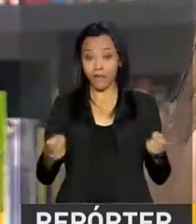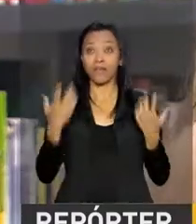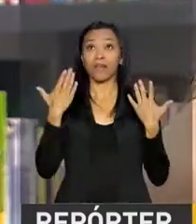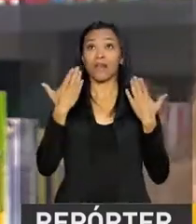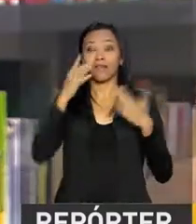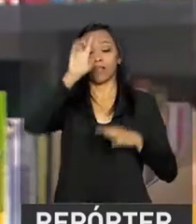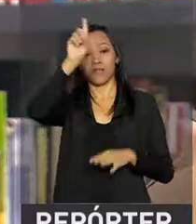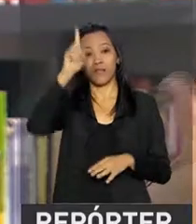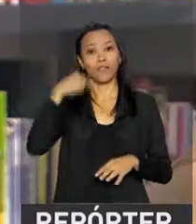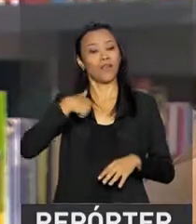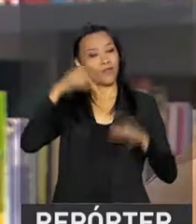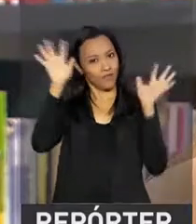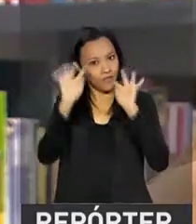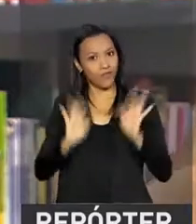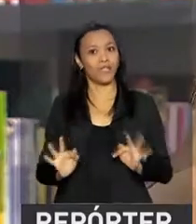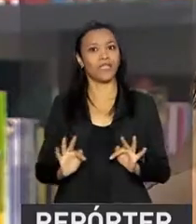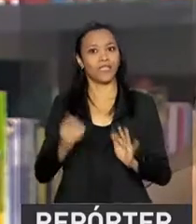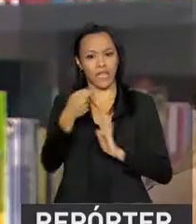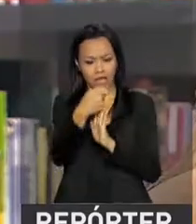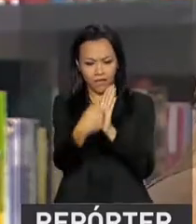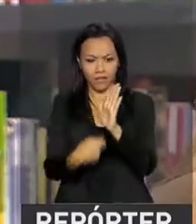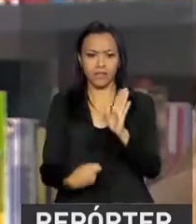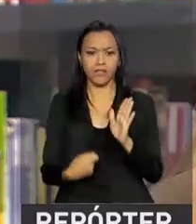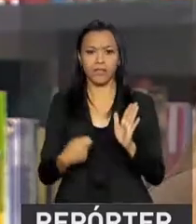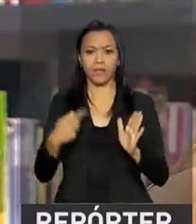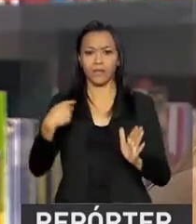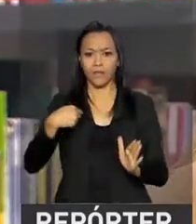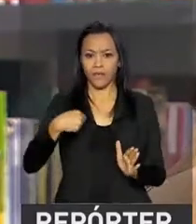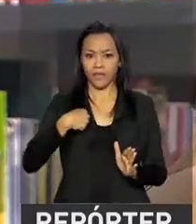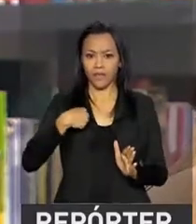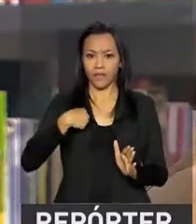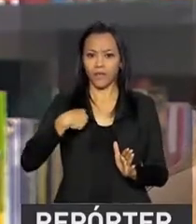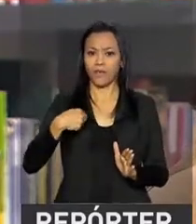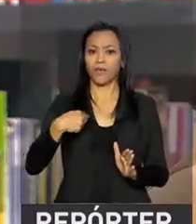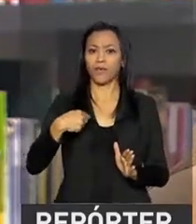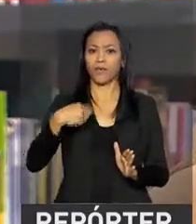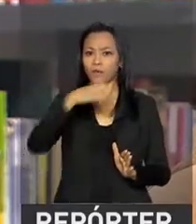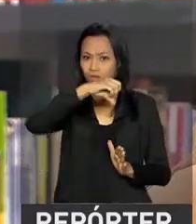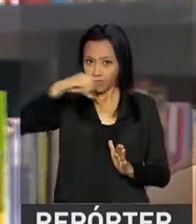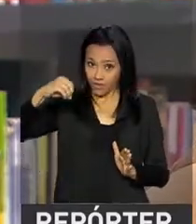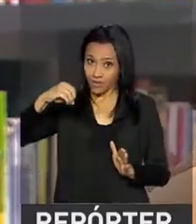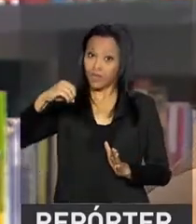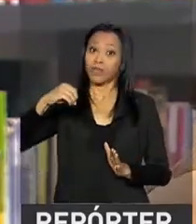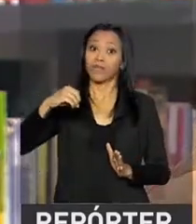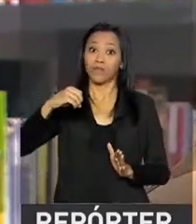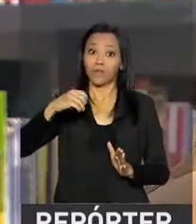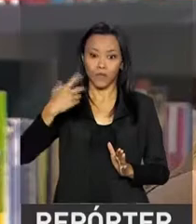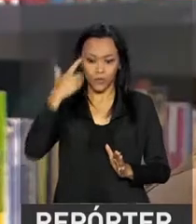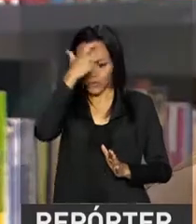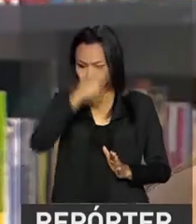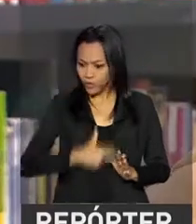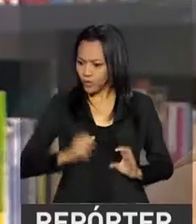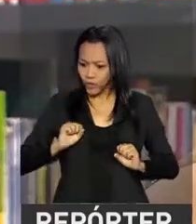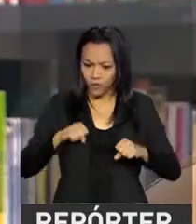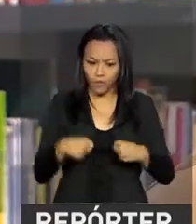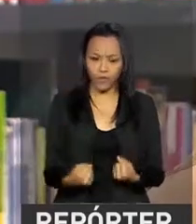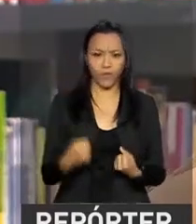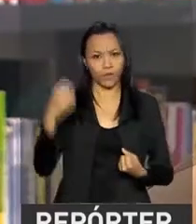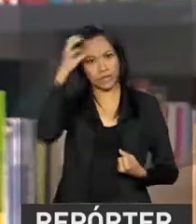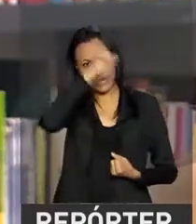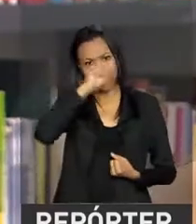eu fiquei muito feliz não é só da redação de que eu tirei no centro é ver que todo esforço que o time